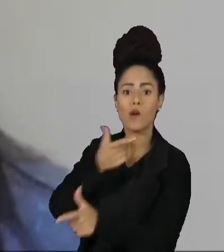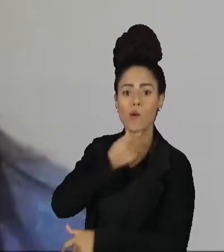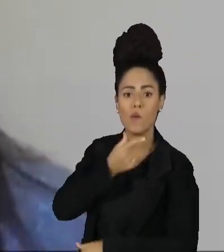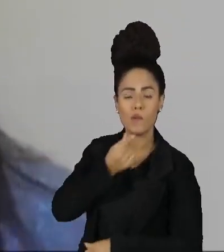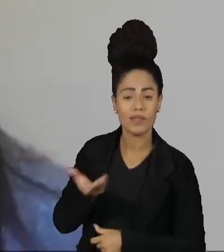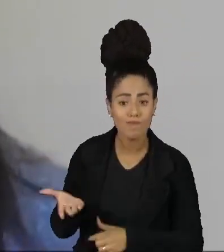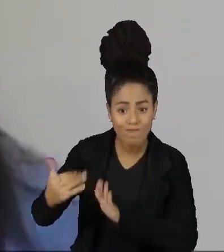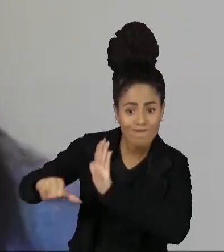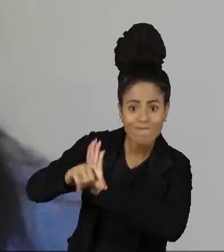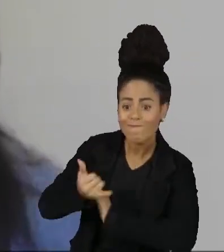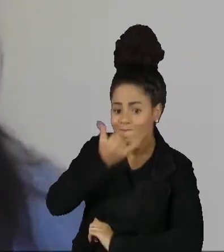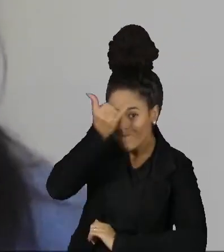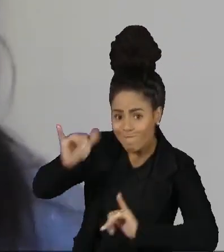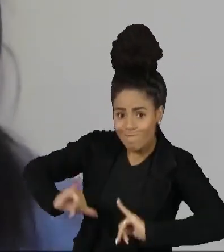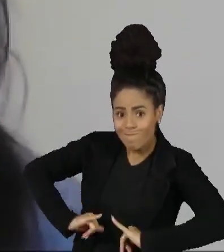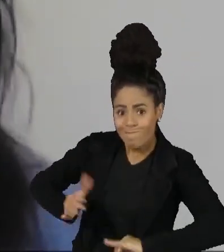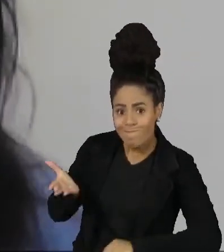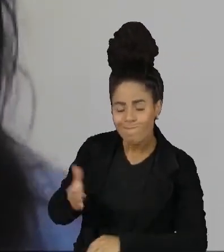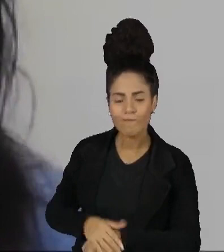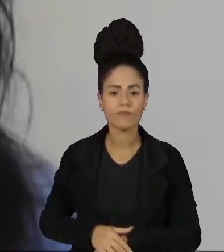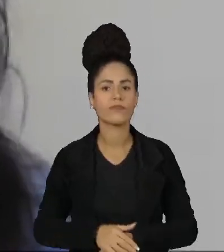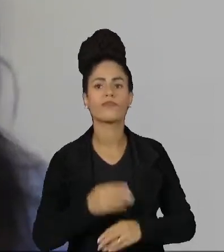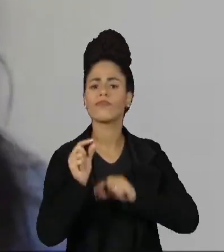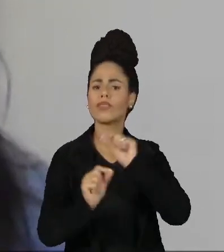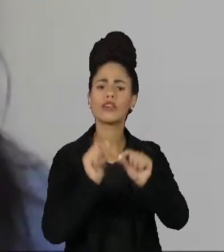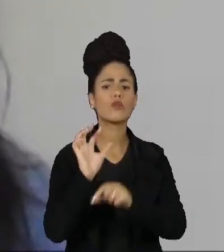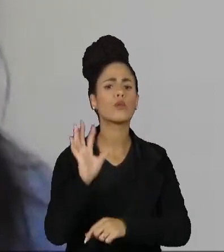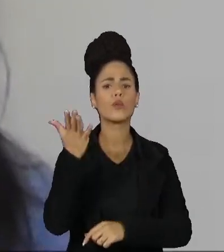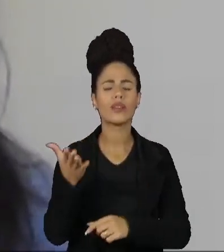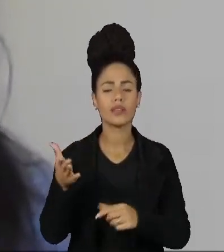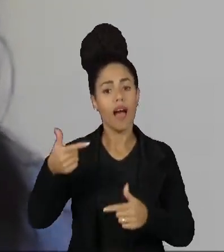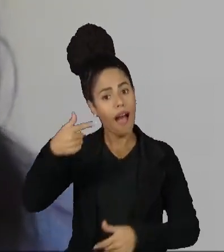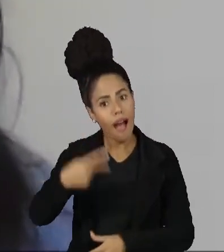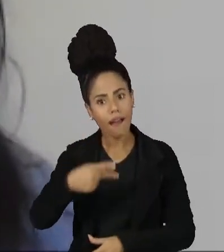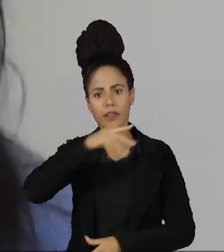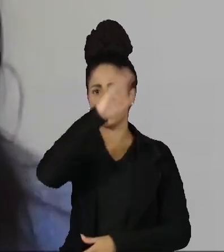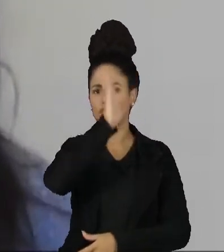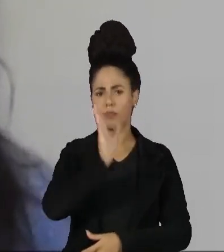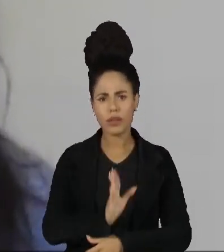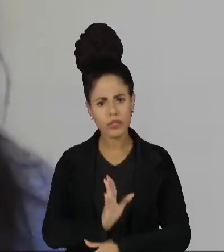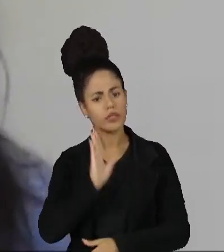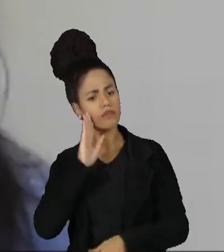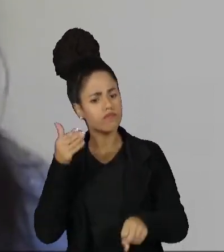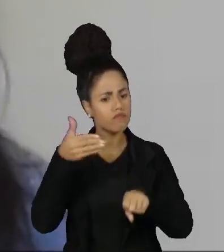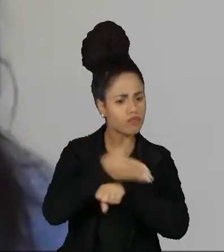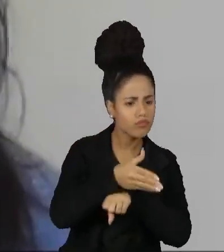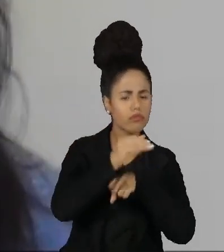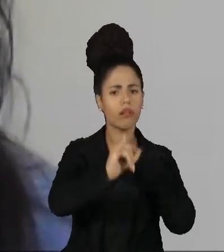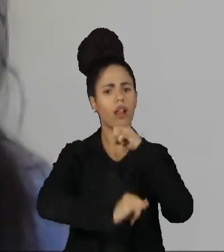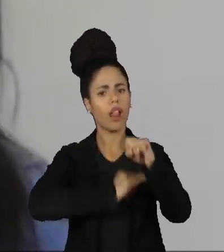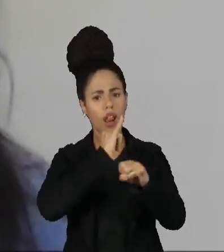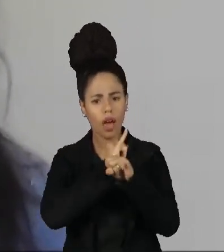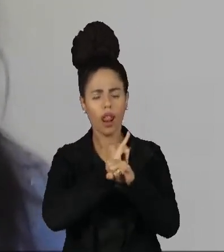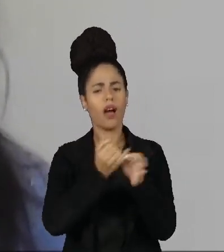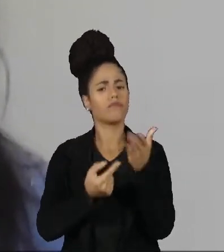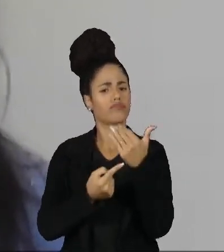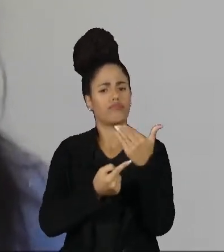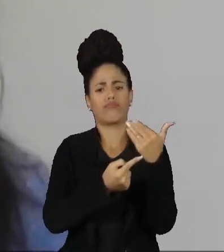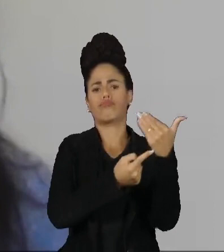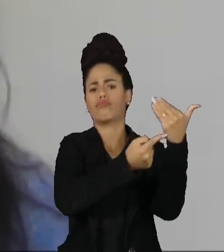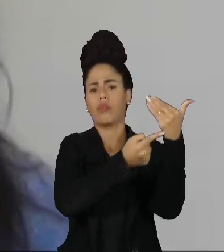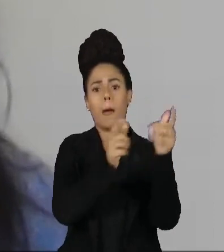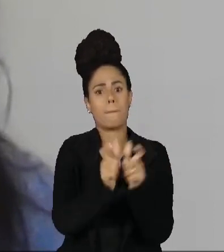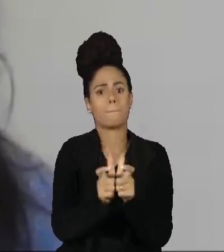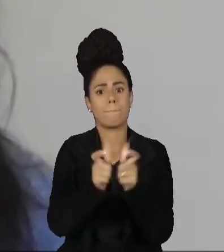atualmente ainda serem mais economicamente ativos no Brasil terem mais acesso a tecnologias enfim